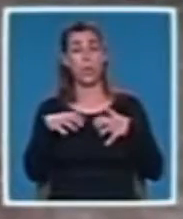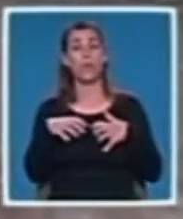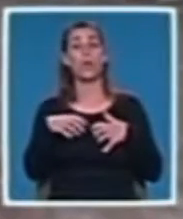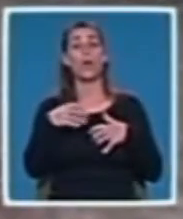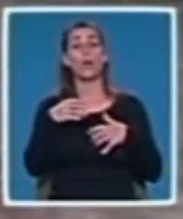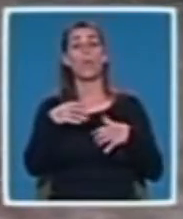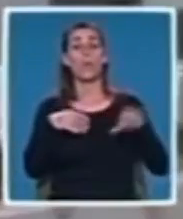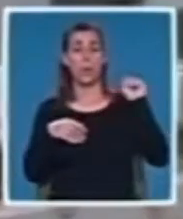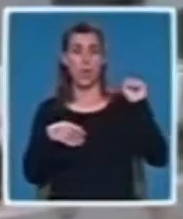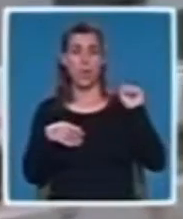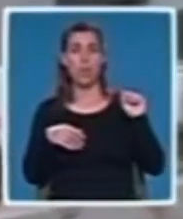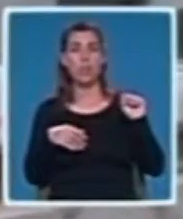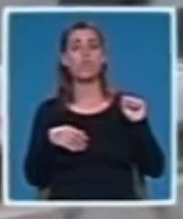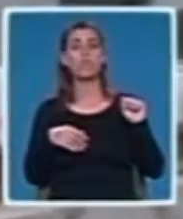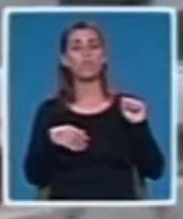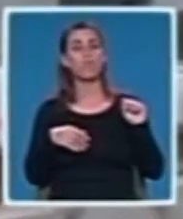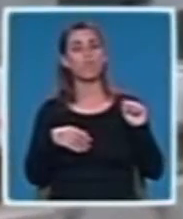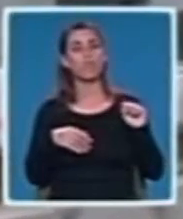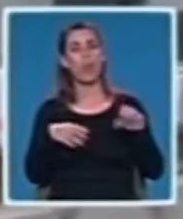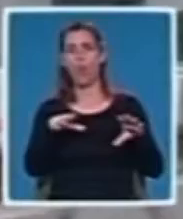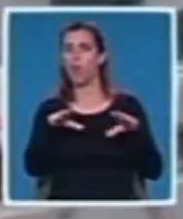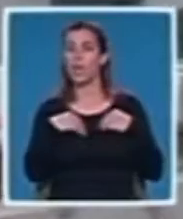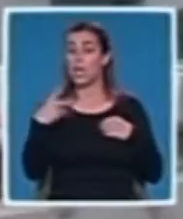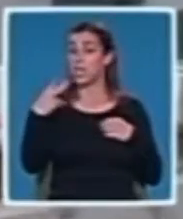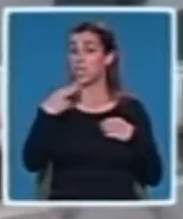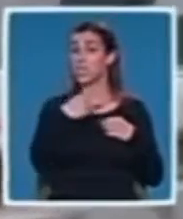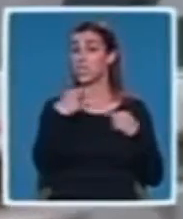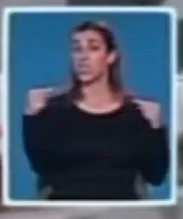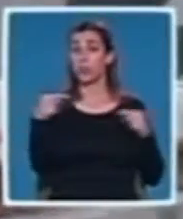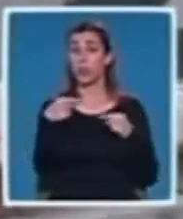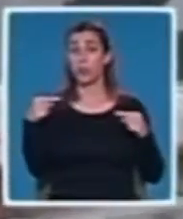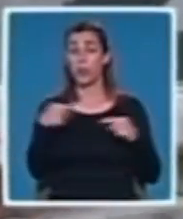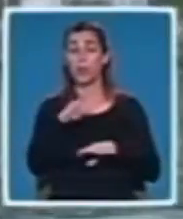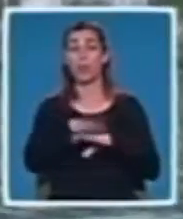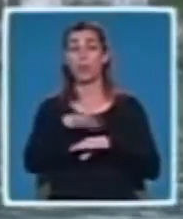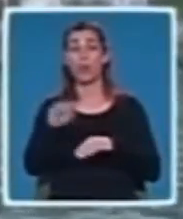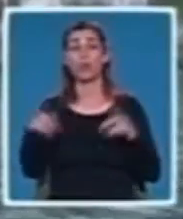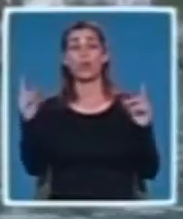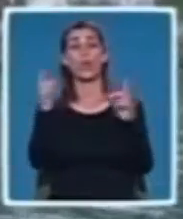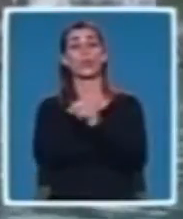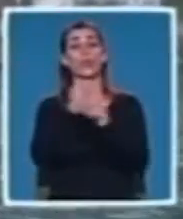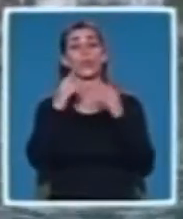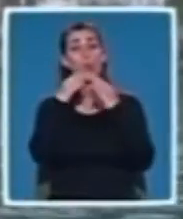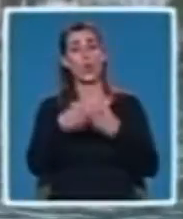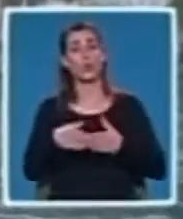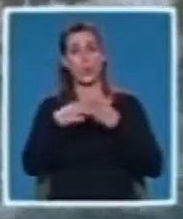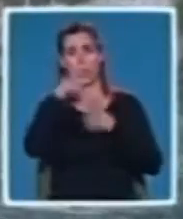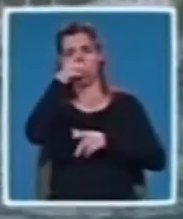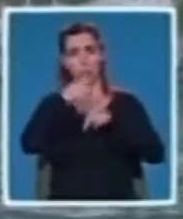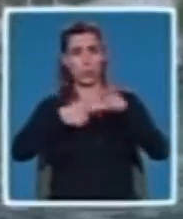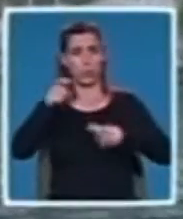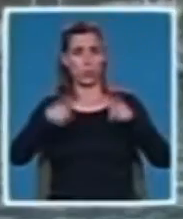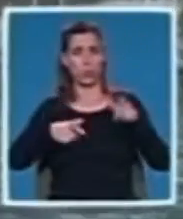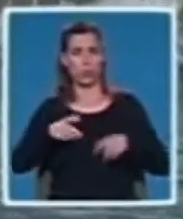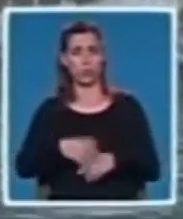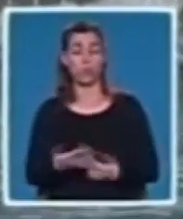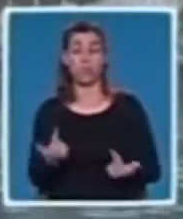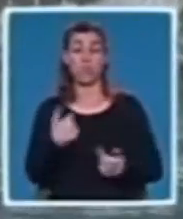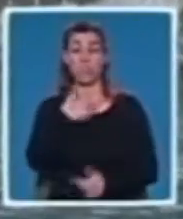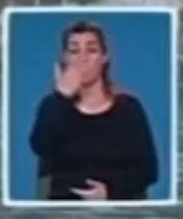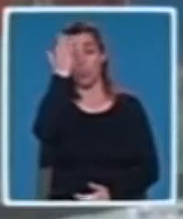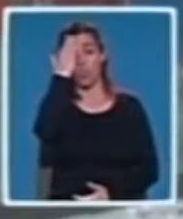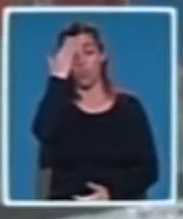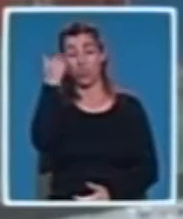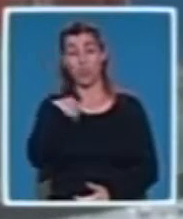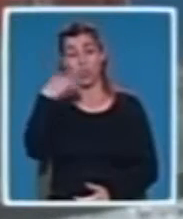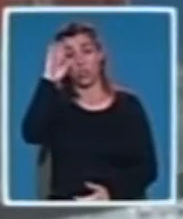continua sendo o centro das acusações do cdspp no que diz respeito ao transporte marítimo de passageiros eu acho que ficamos a